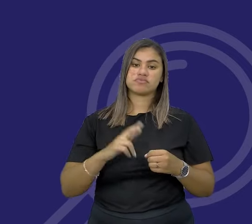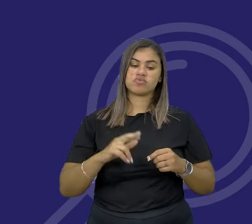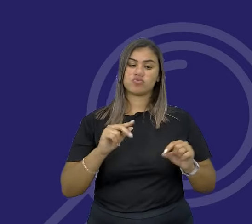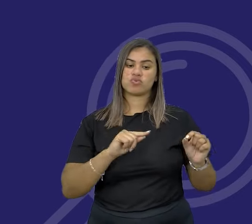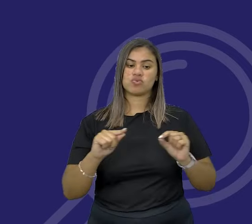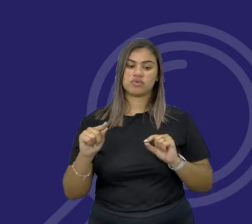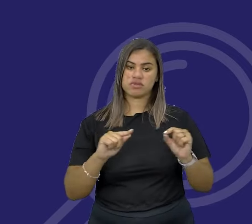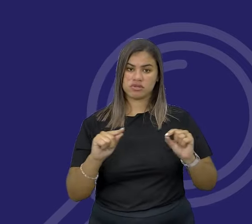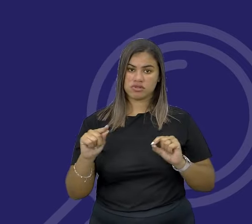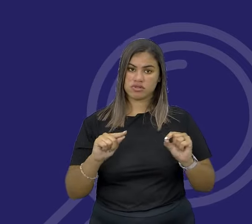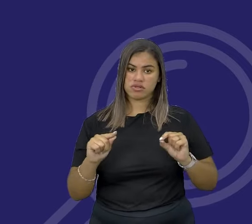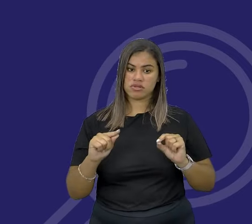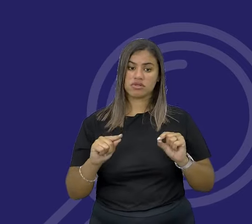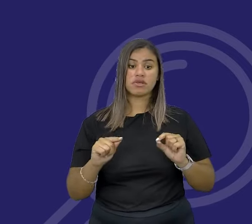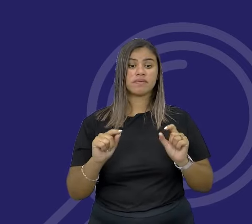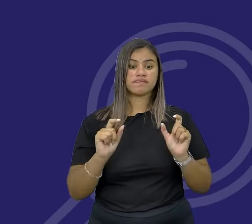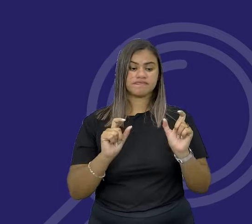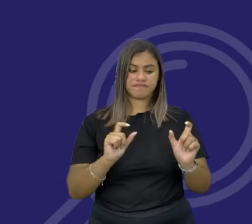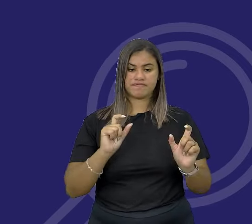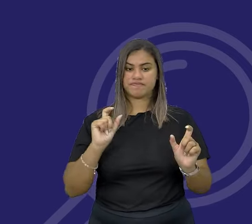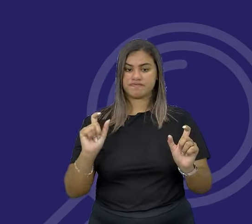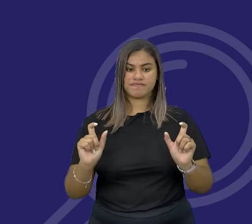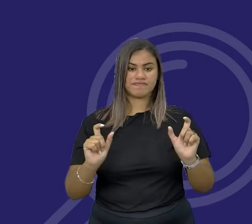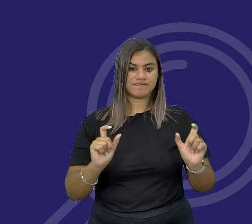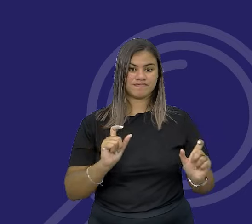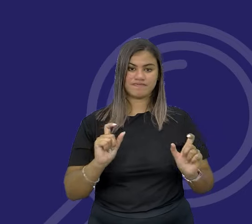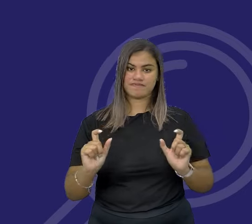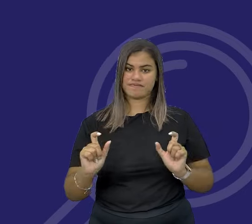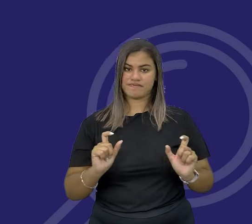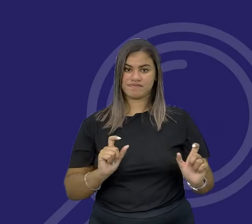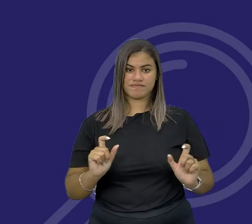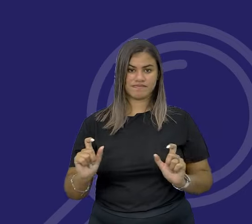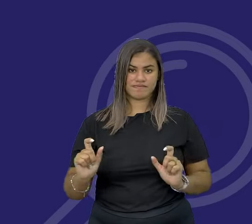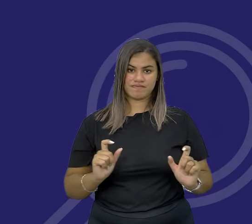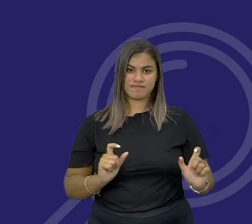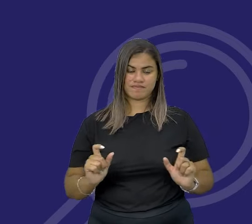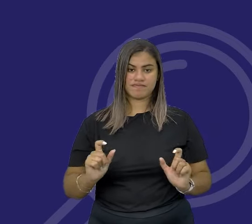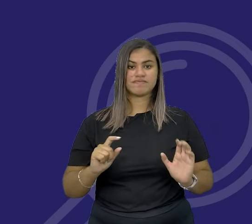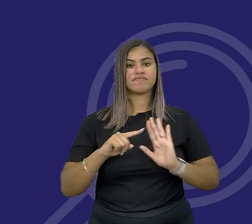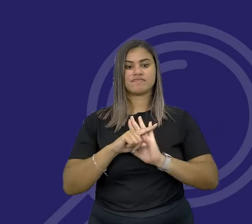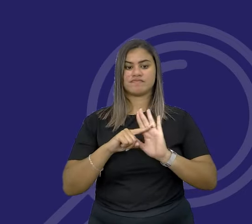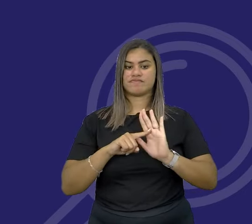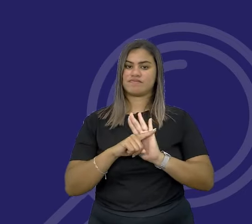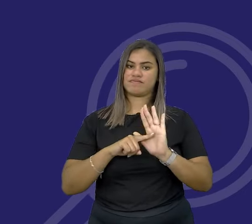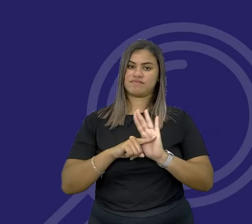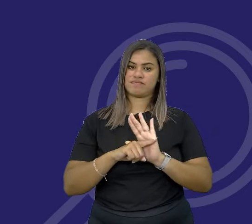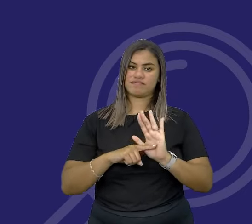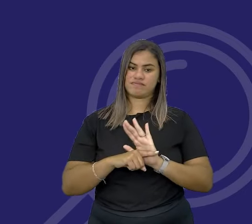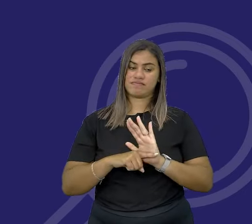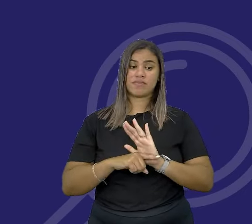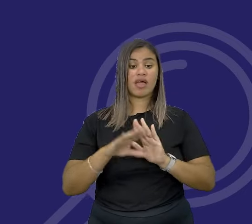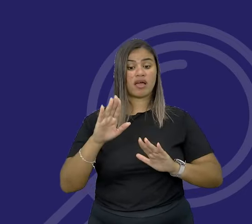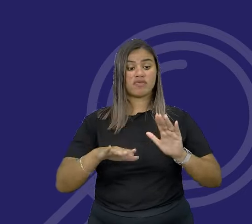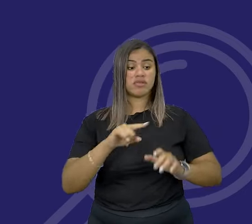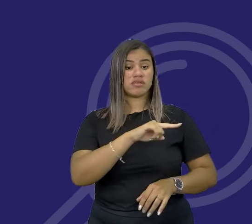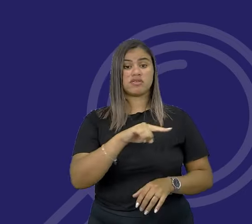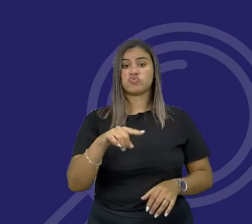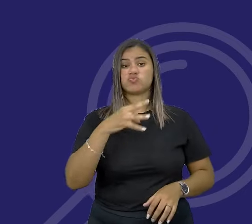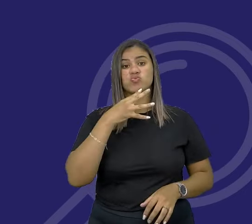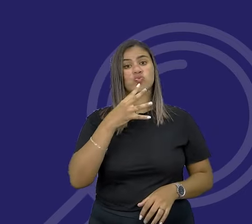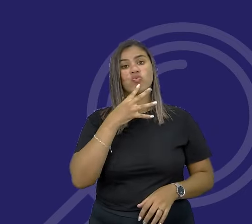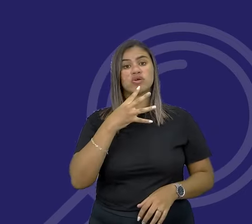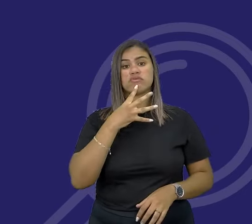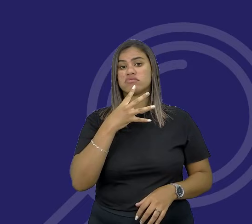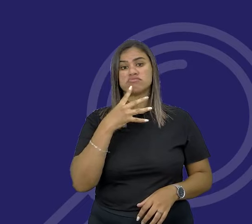de glossário de palavras até, né? Levantamento de pesquisas de palavras que eles desconhecem. De repente, eles